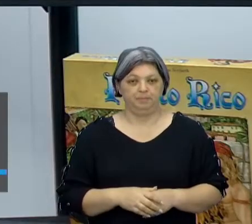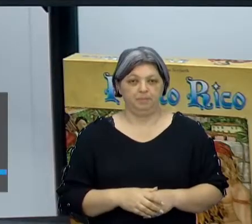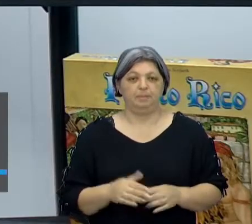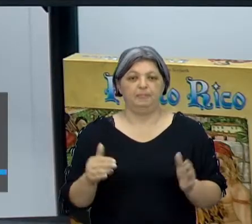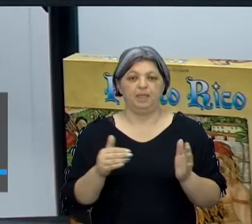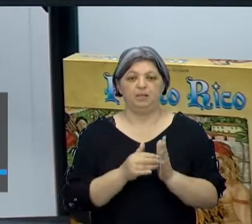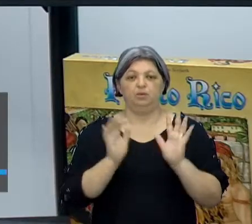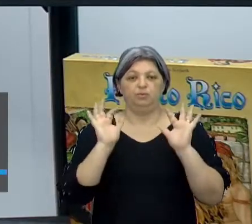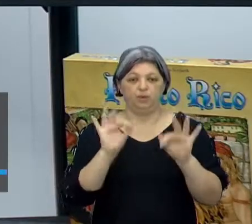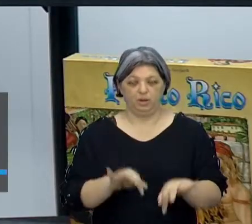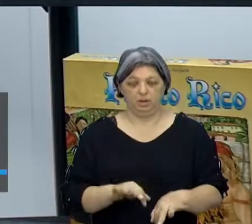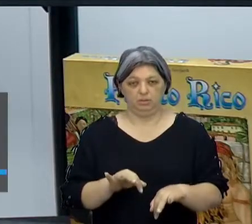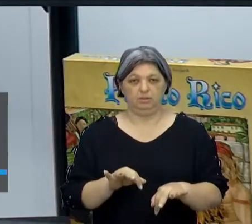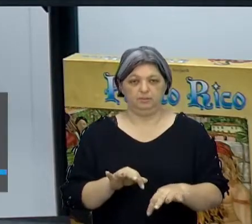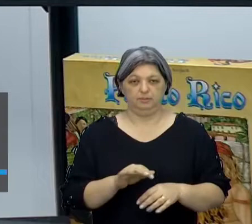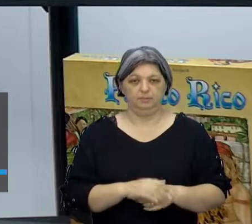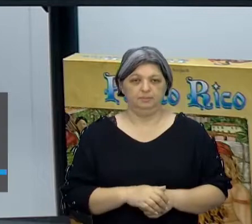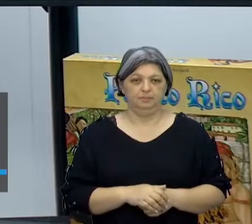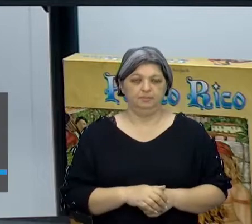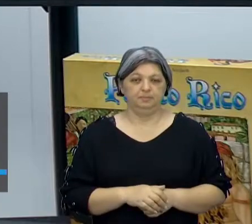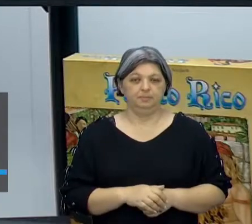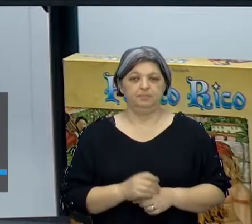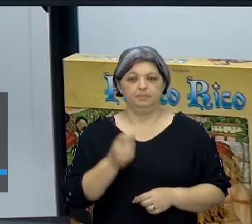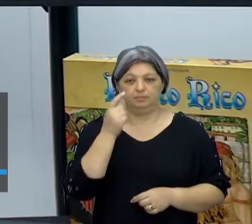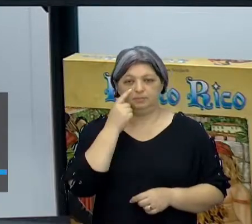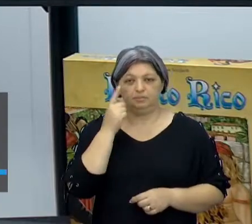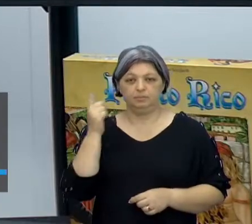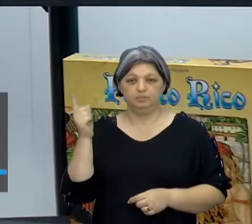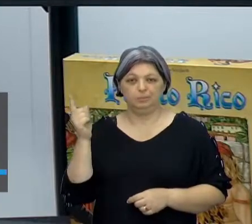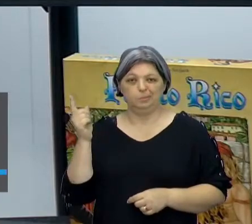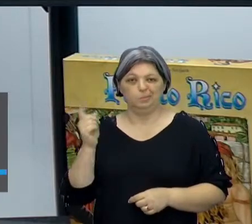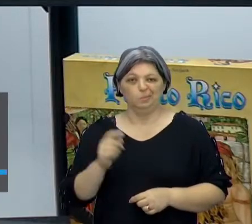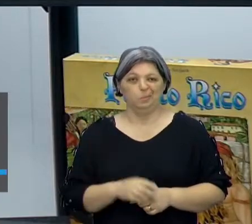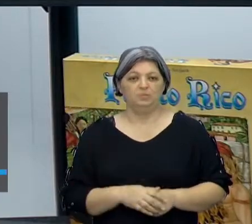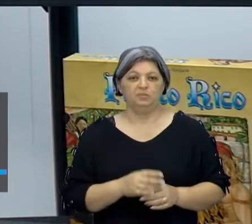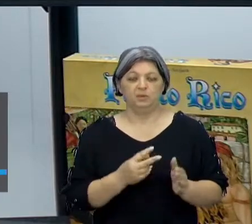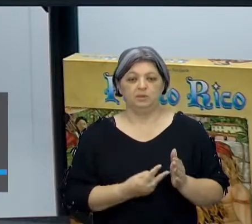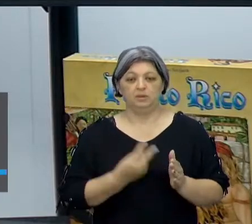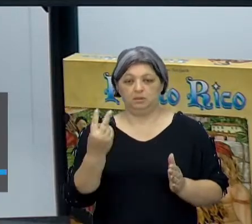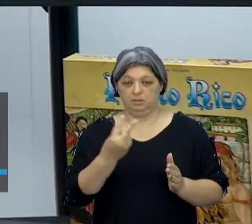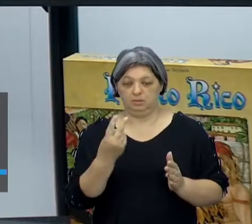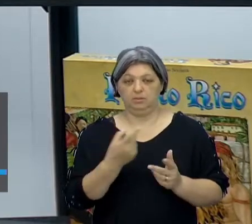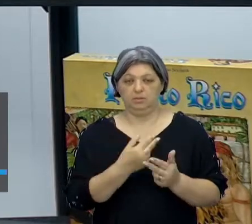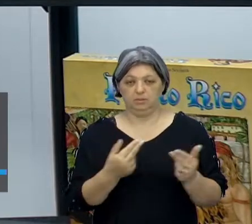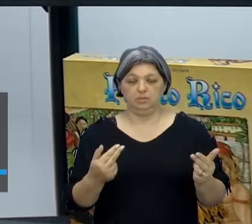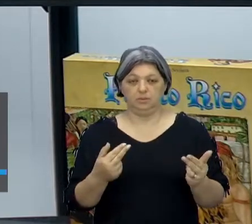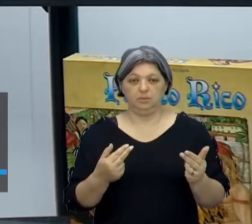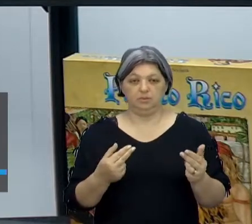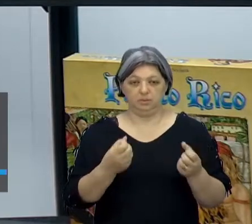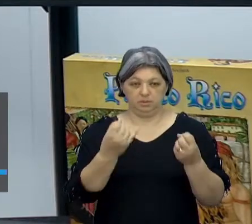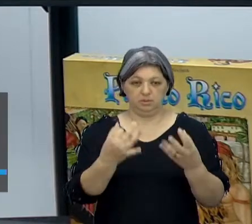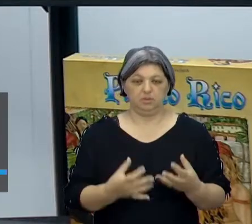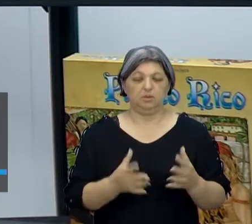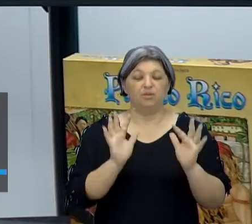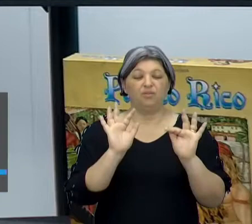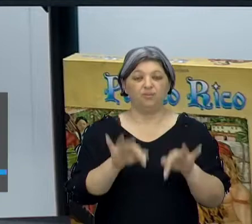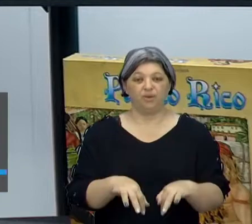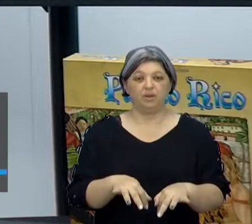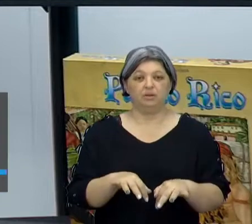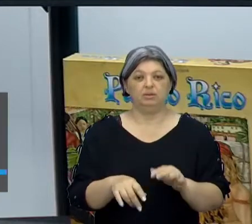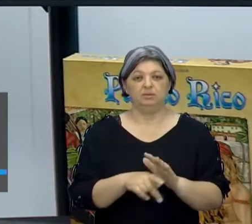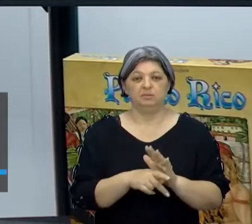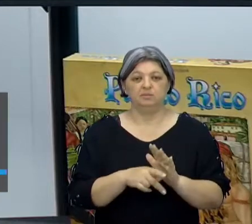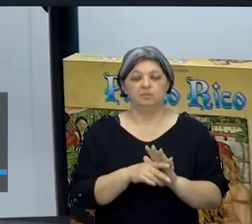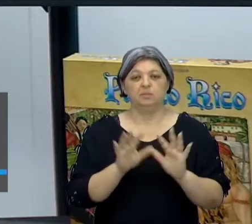e terminar o jogo por algum motivo. Que inclusive eles listam aqui, ó, é um segundo ponto do manual, o fim do jogo. O jogo termina ao final